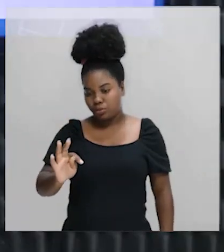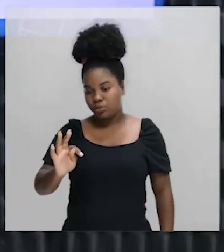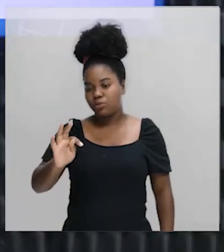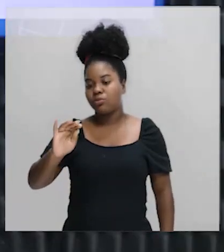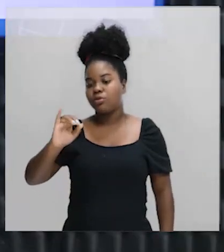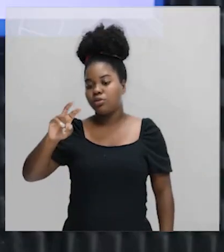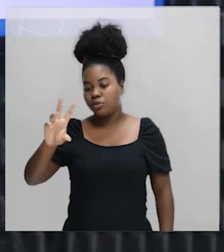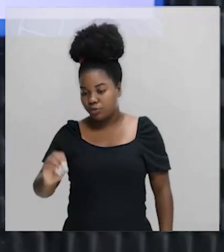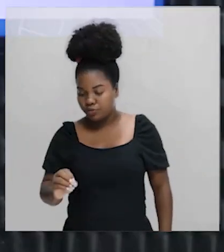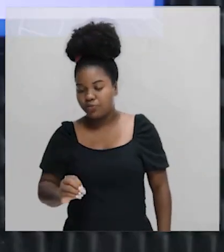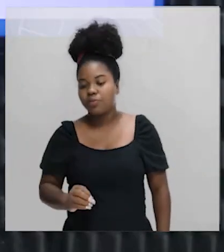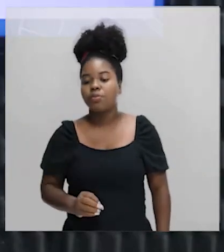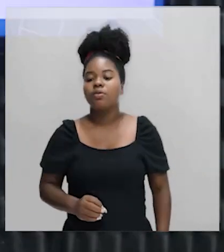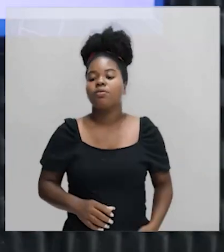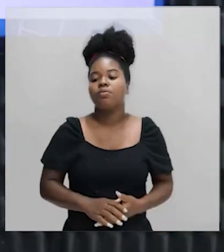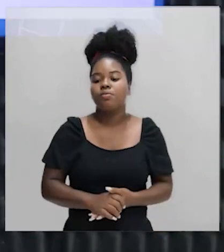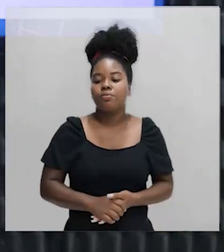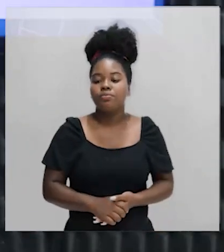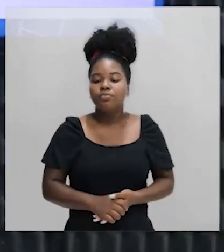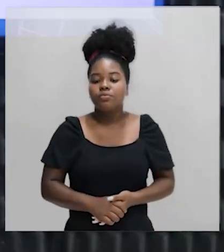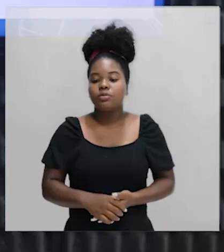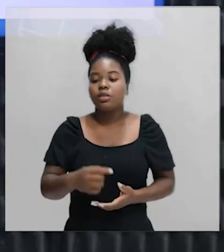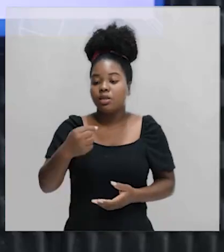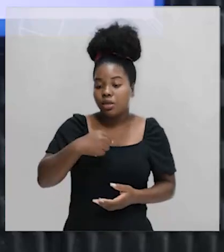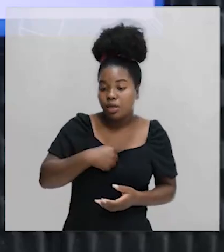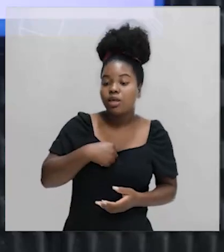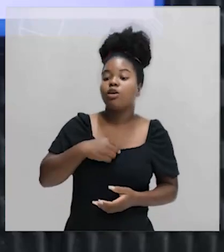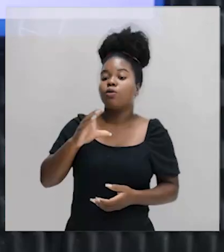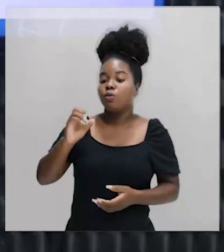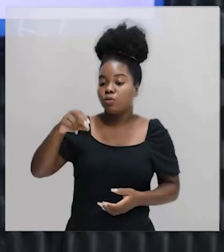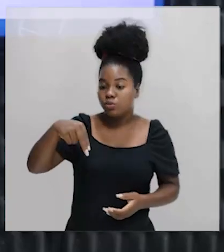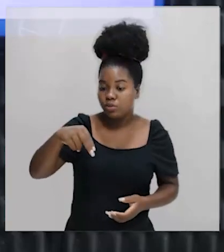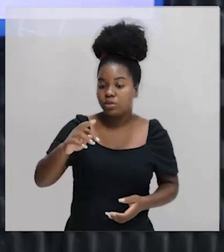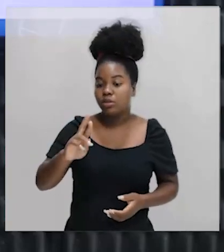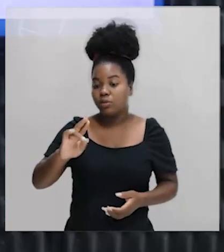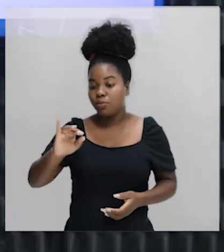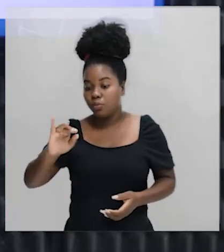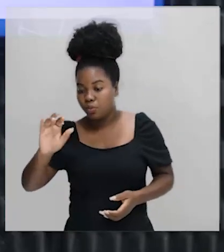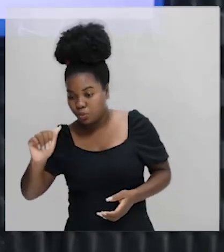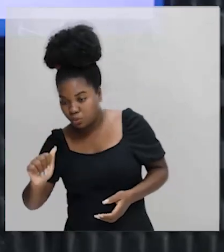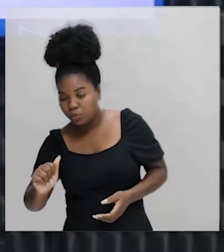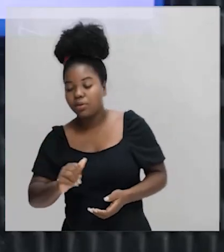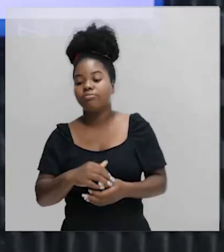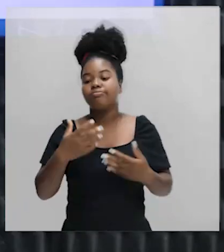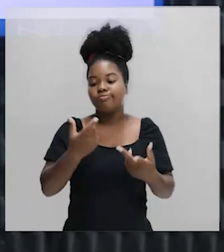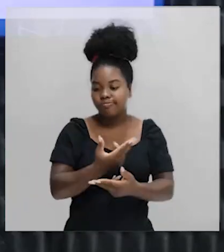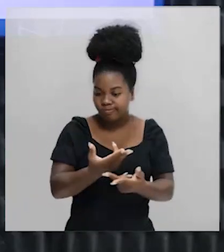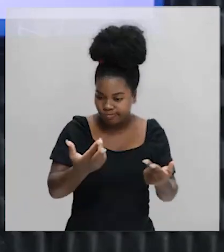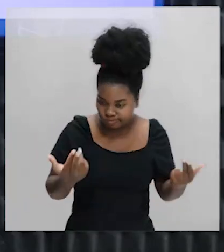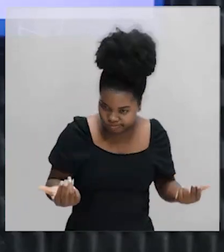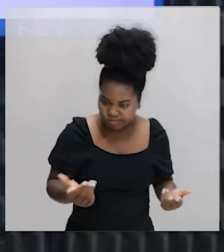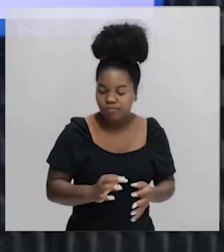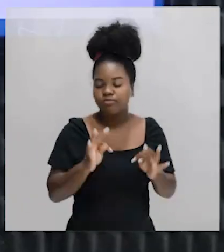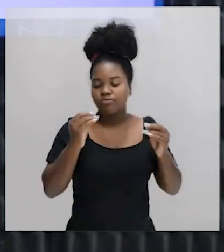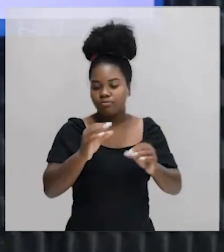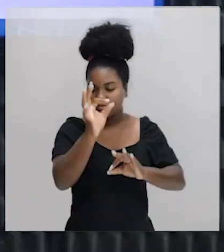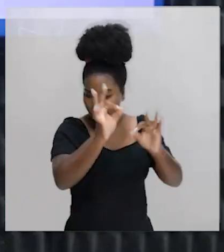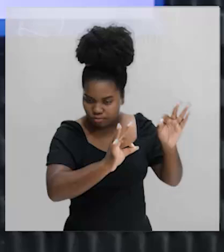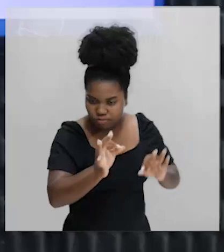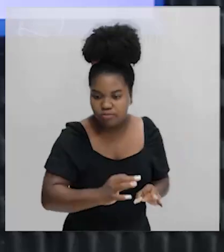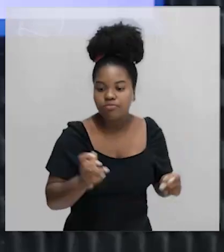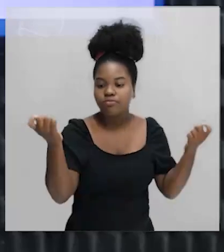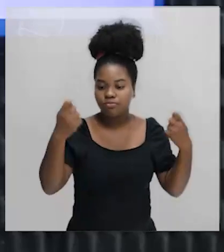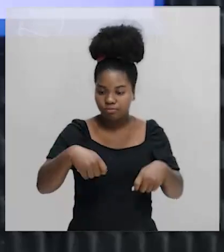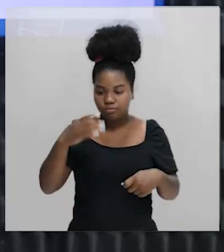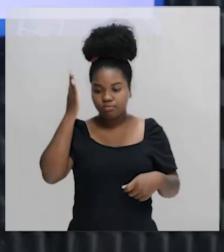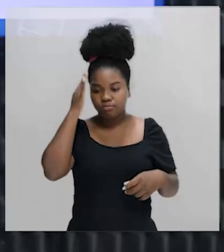tu contribuas, que ele contribua, que nós contribuamos, né? Então, fazendo toda essa conjugação, vocês conseguem ter noção